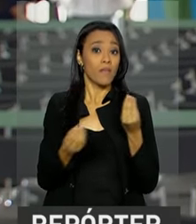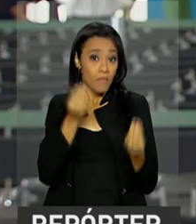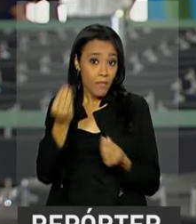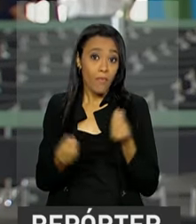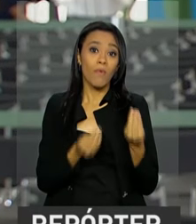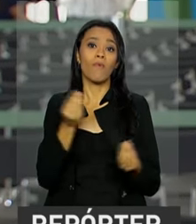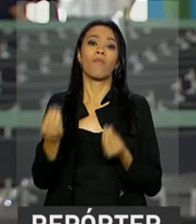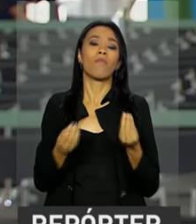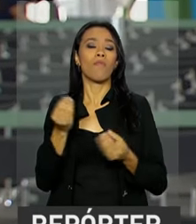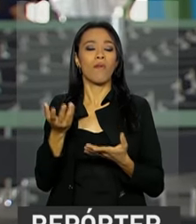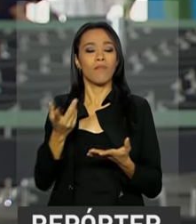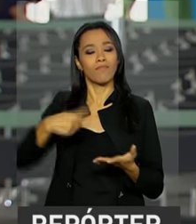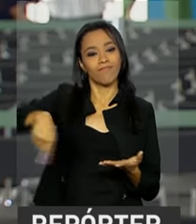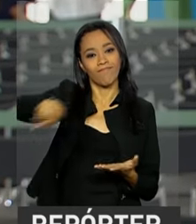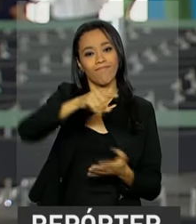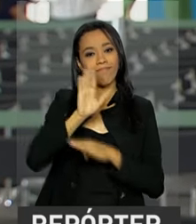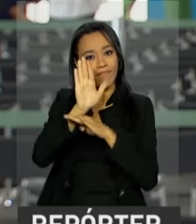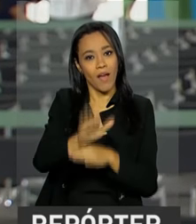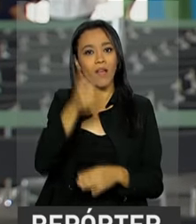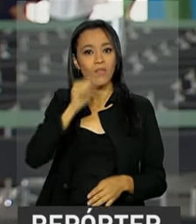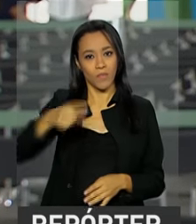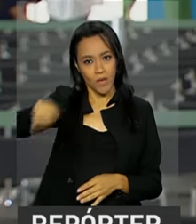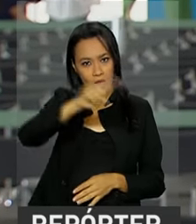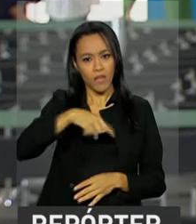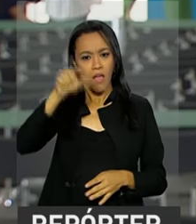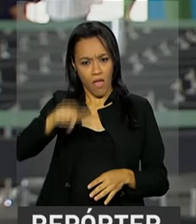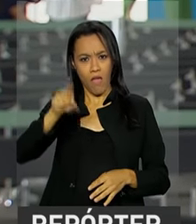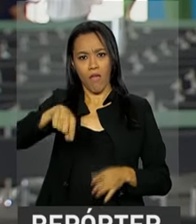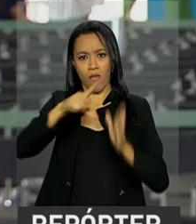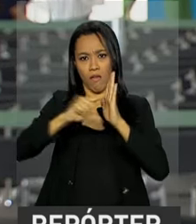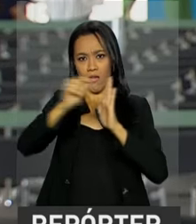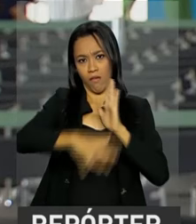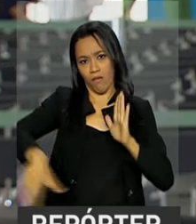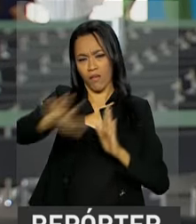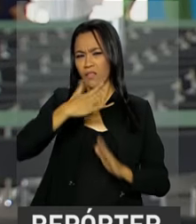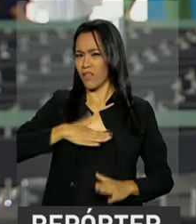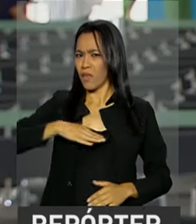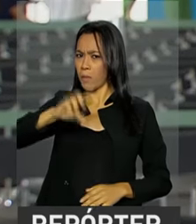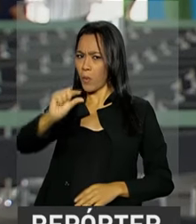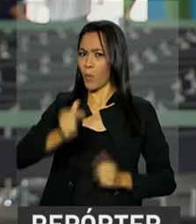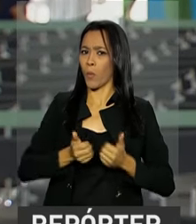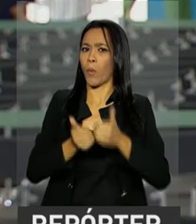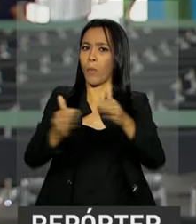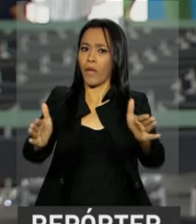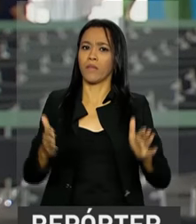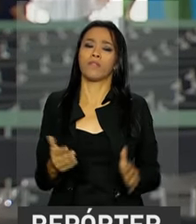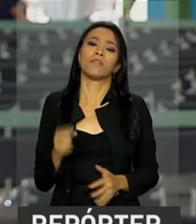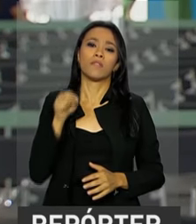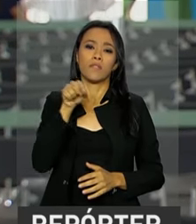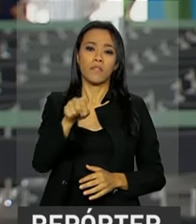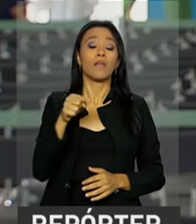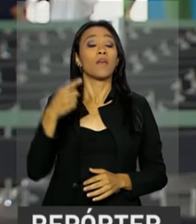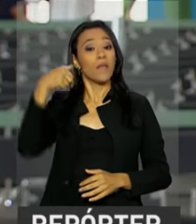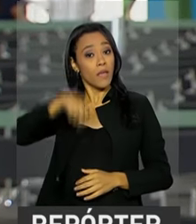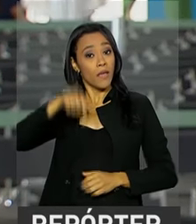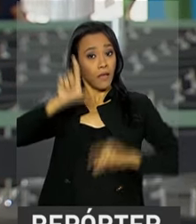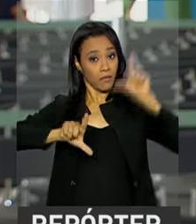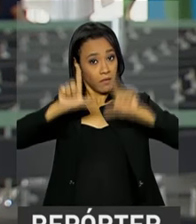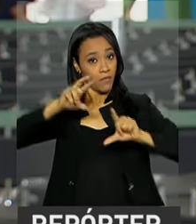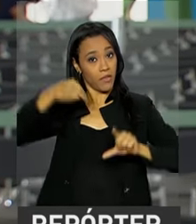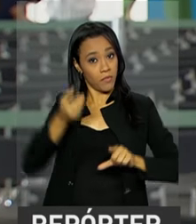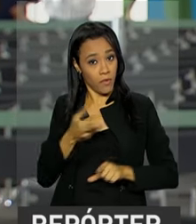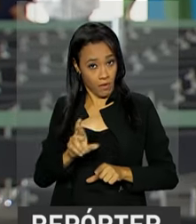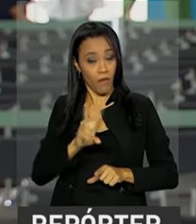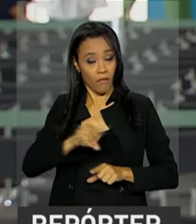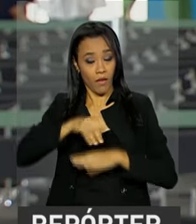das mulheres. Essa cerimônia acontece aqui no Palácio do Planalto e deve começar daqui a pouco. A qualquer momento, a NBR vai transmitir ao vivo